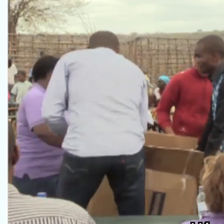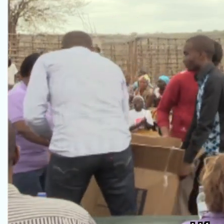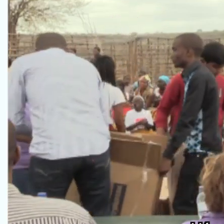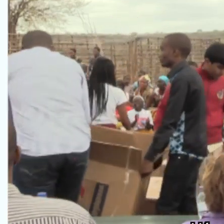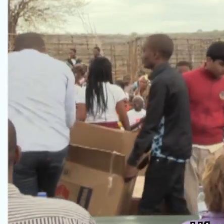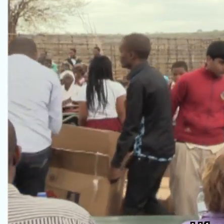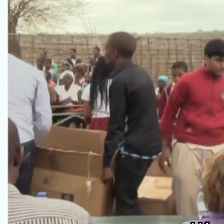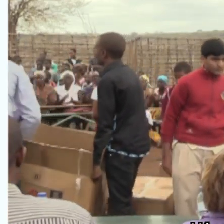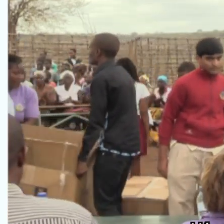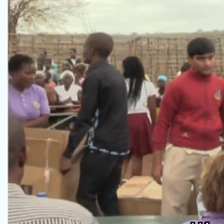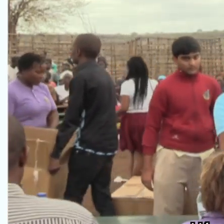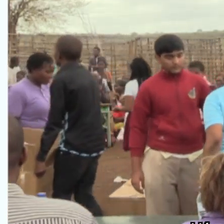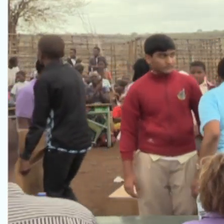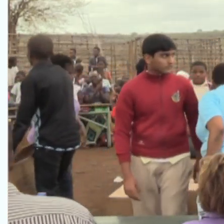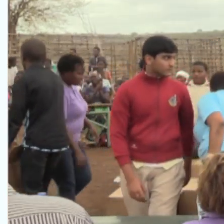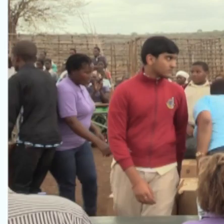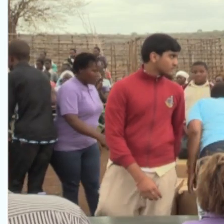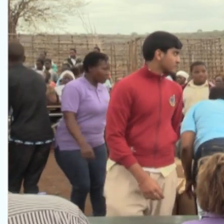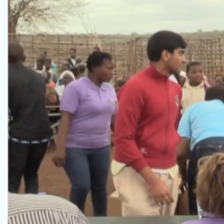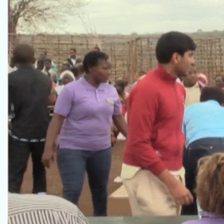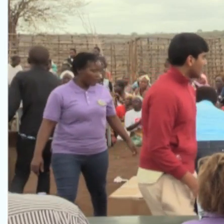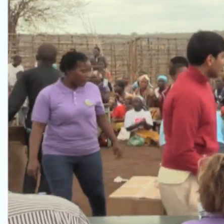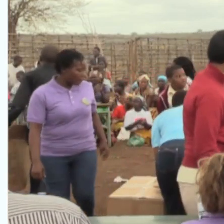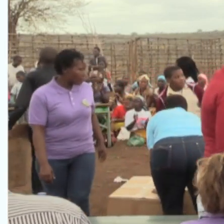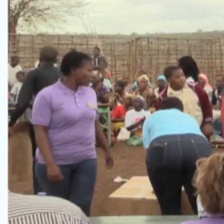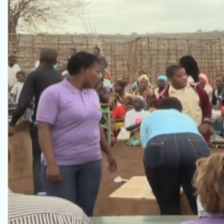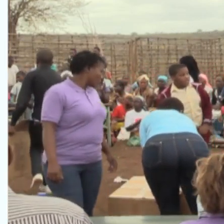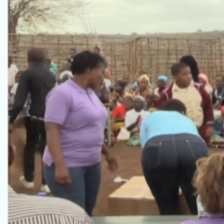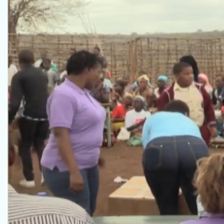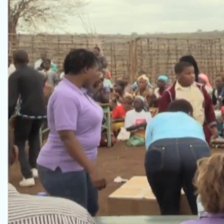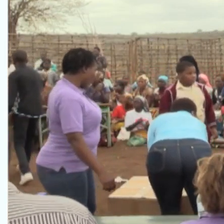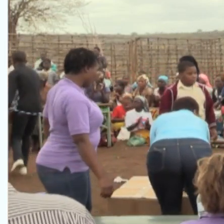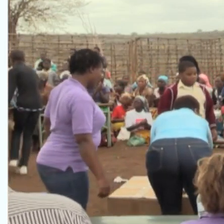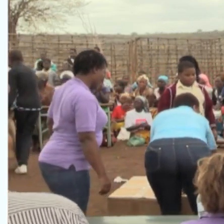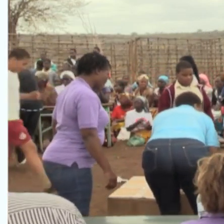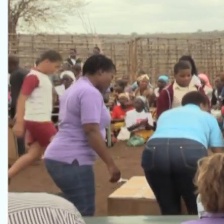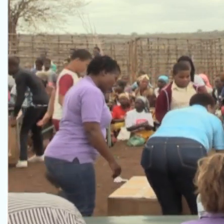devido principalmente à seca, conforme ilustram as imagens.